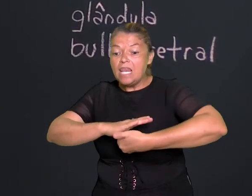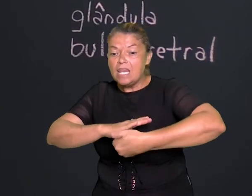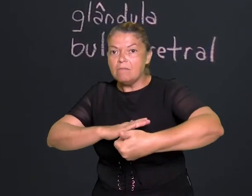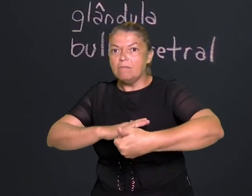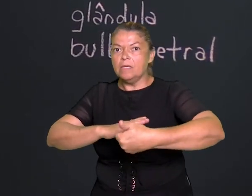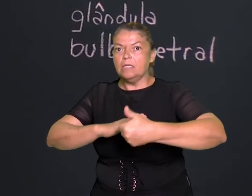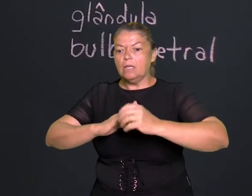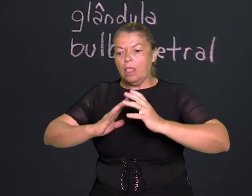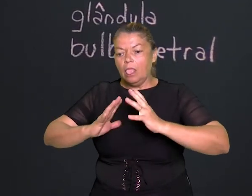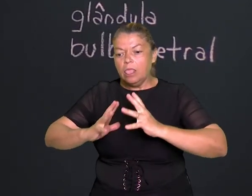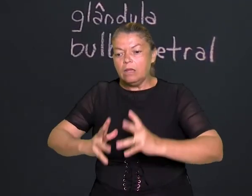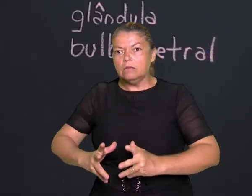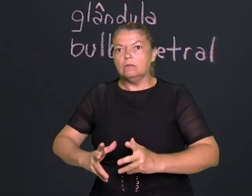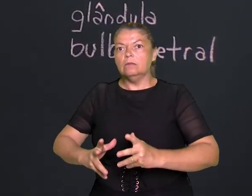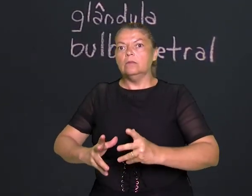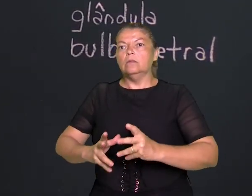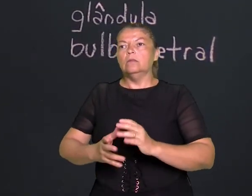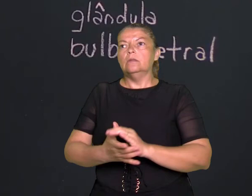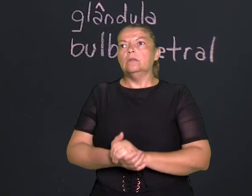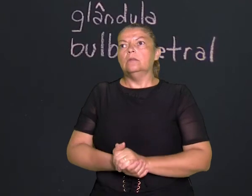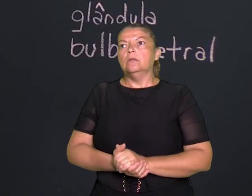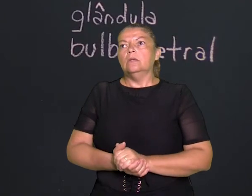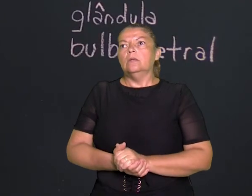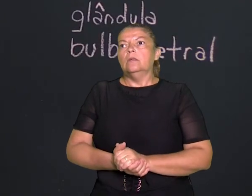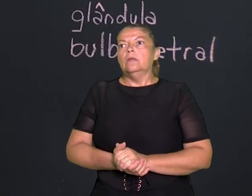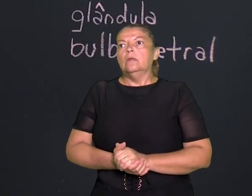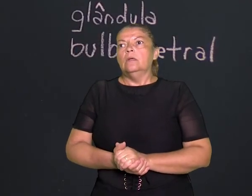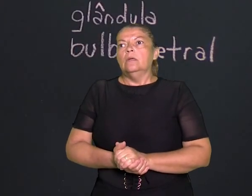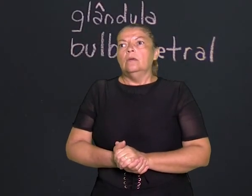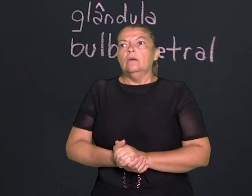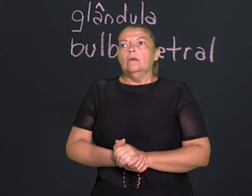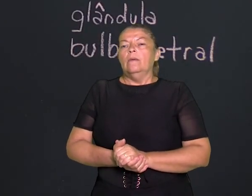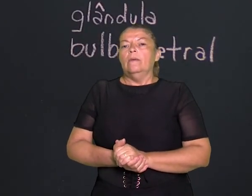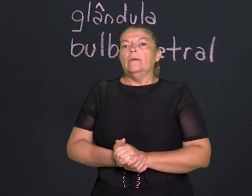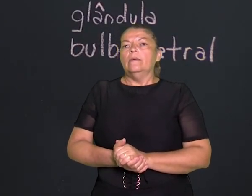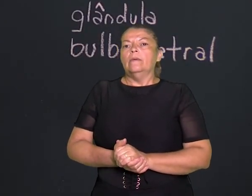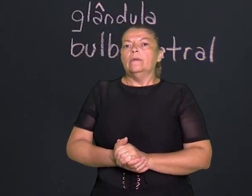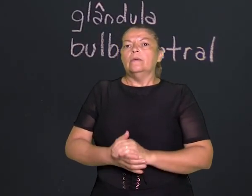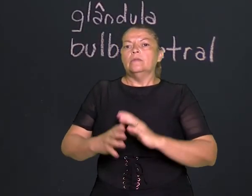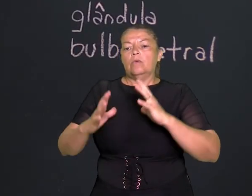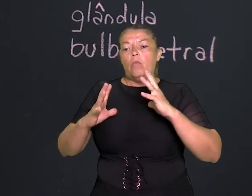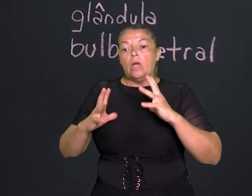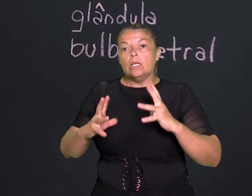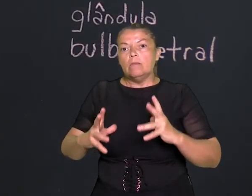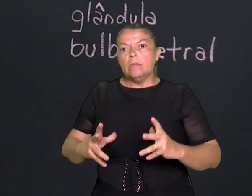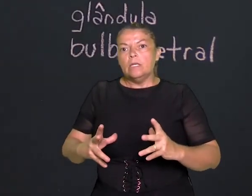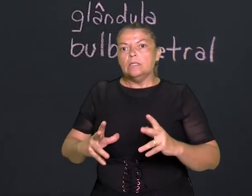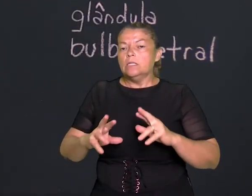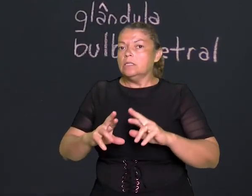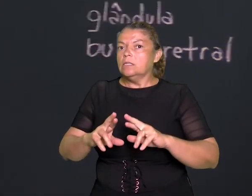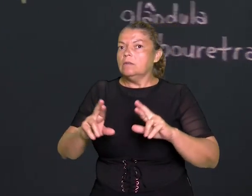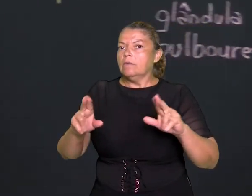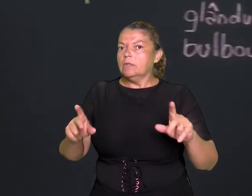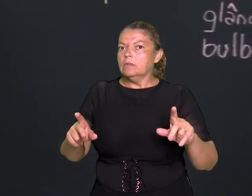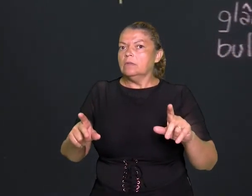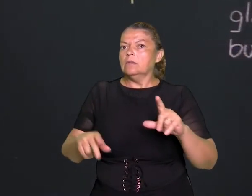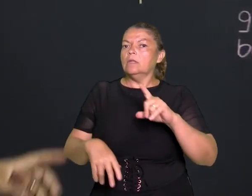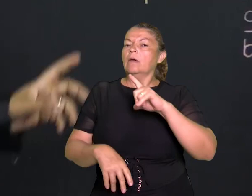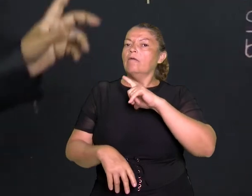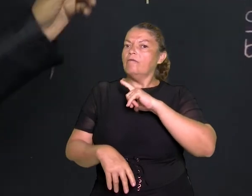canal deferente, para que não haja, na verdade mais nessa região aqui, para que não haja, obstruir o canal